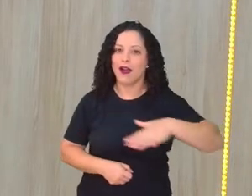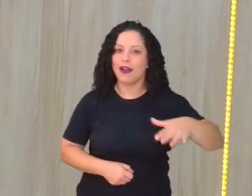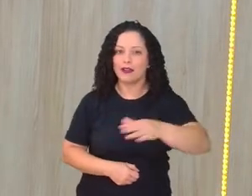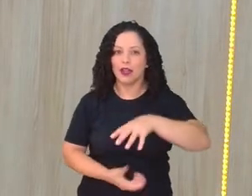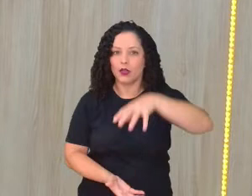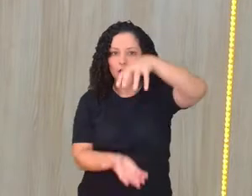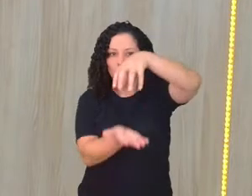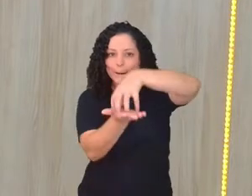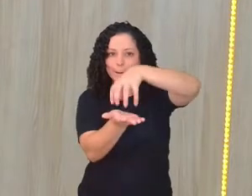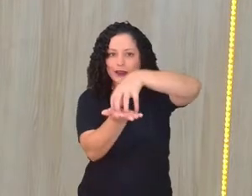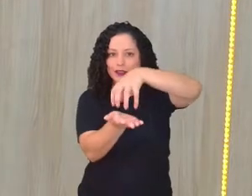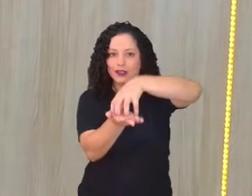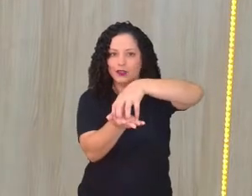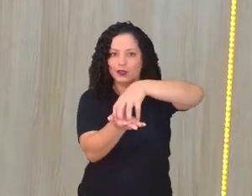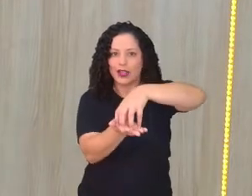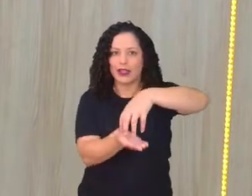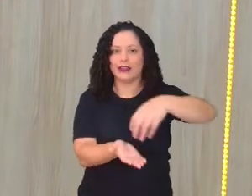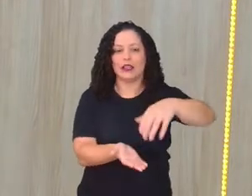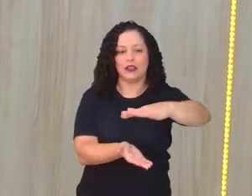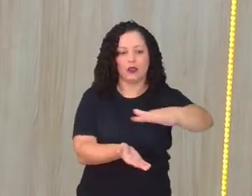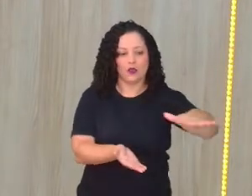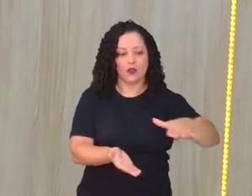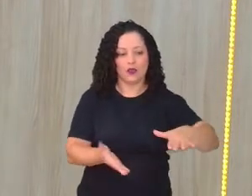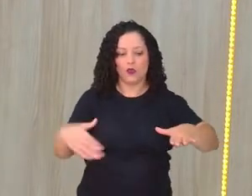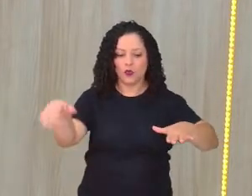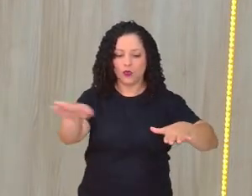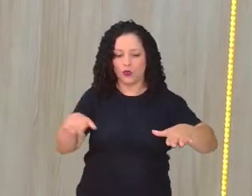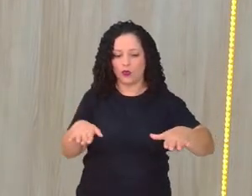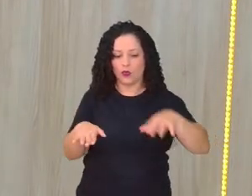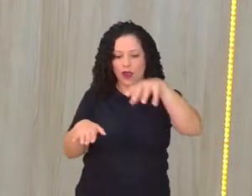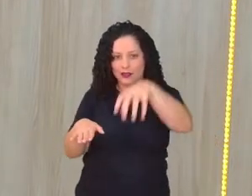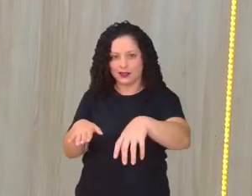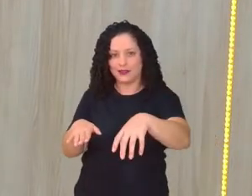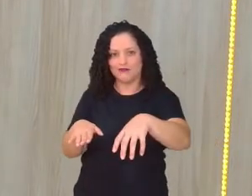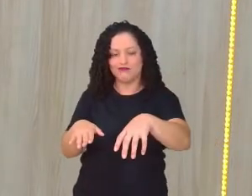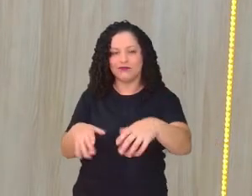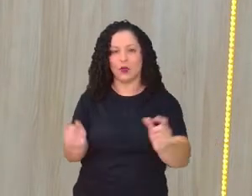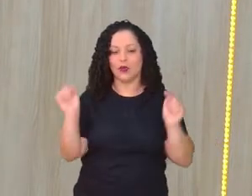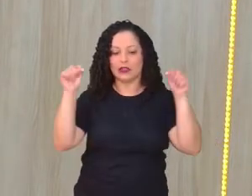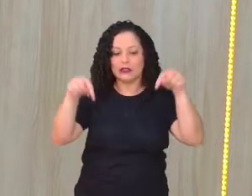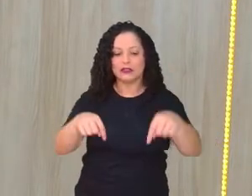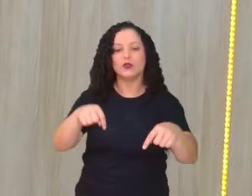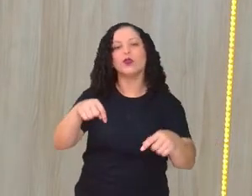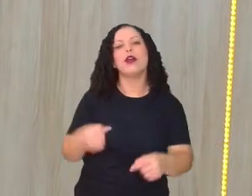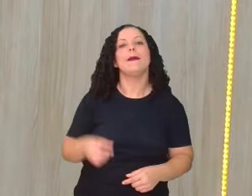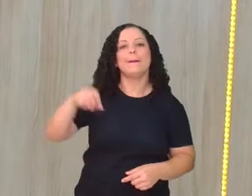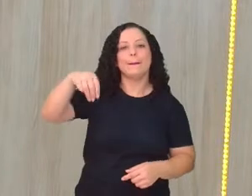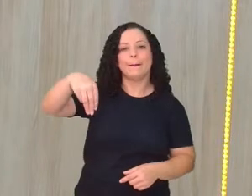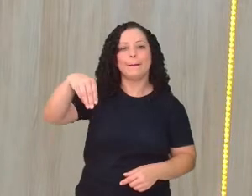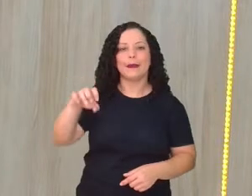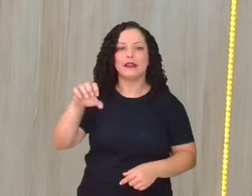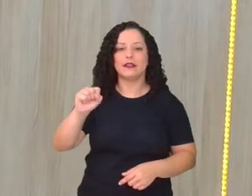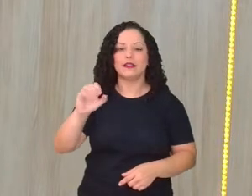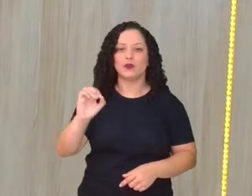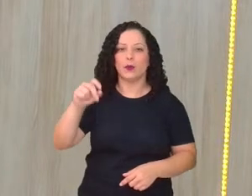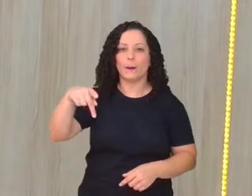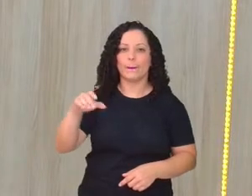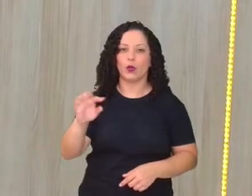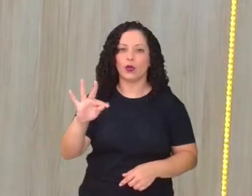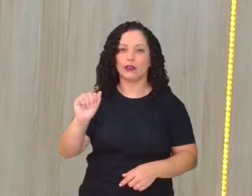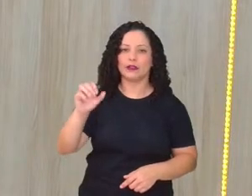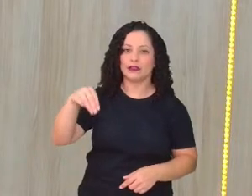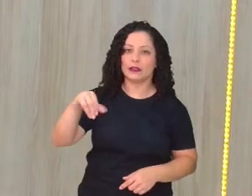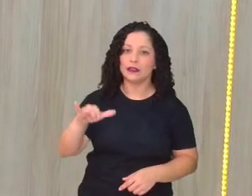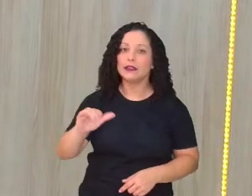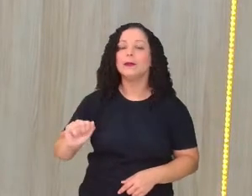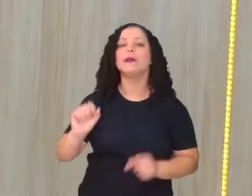meio dos rios. Aí a gente, né, traduz aqui como Mesopotâmia, né, como sendo uma